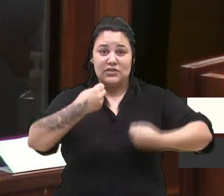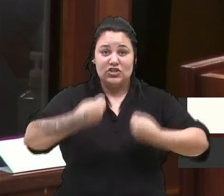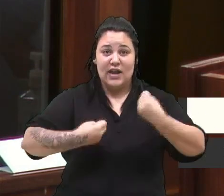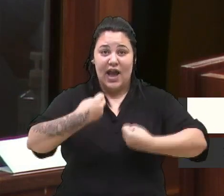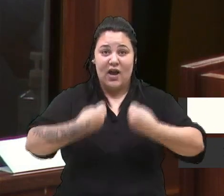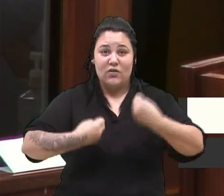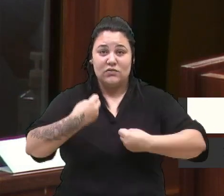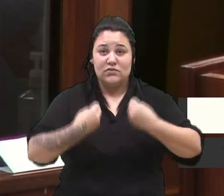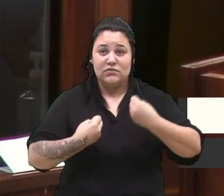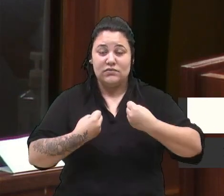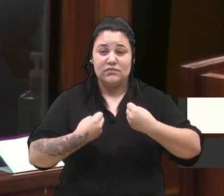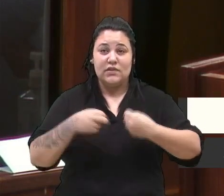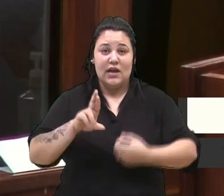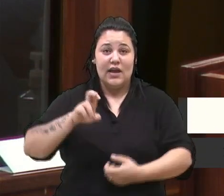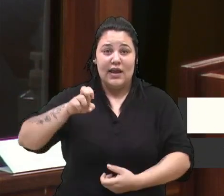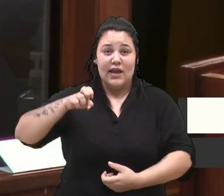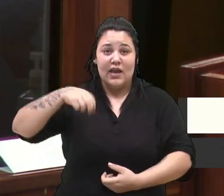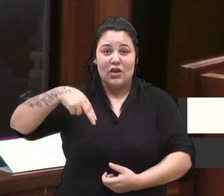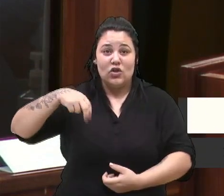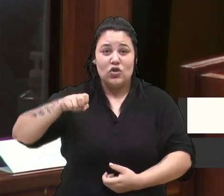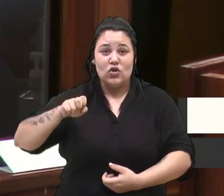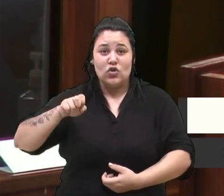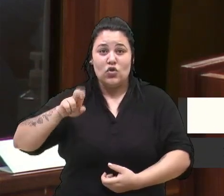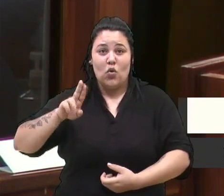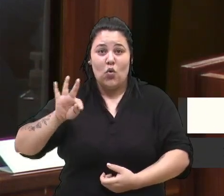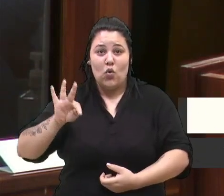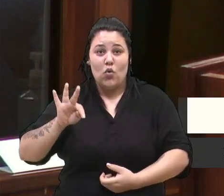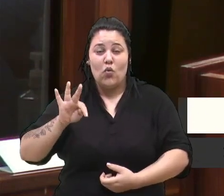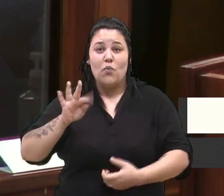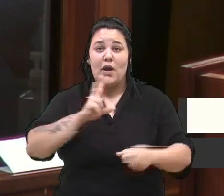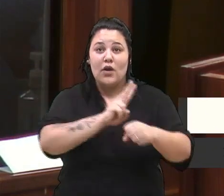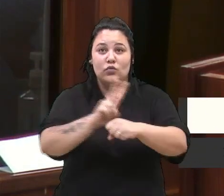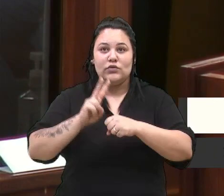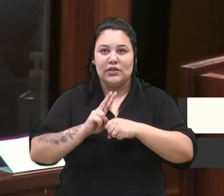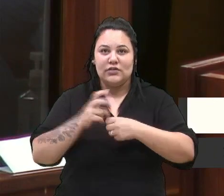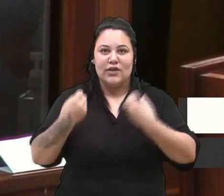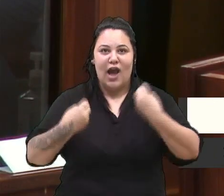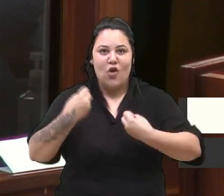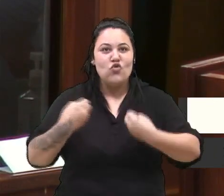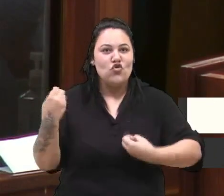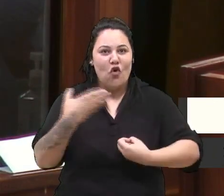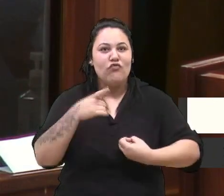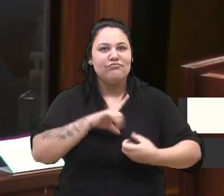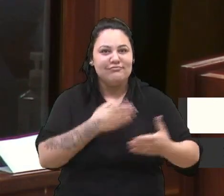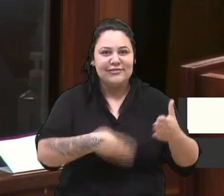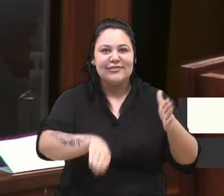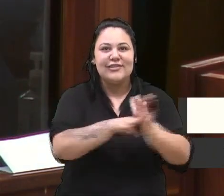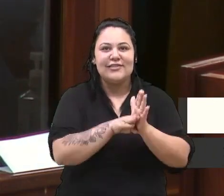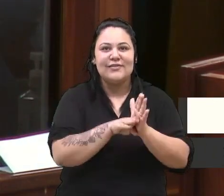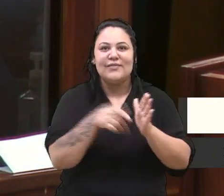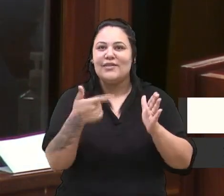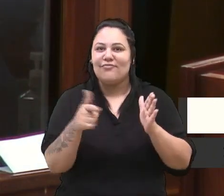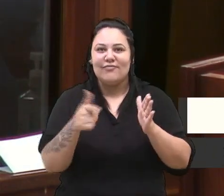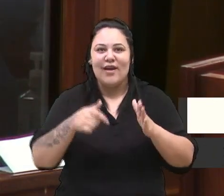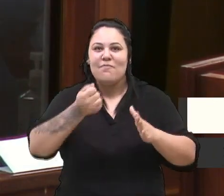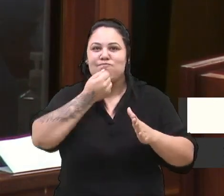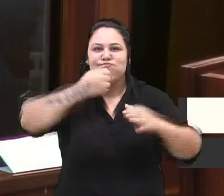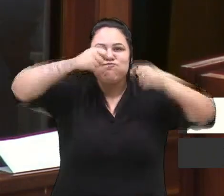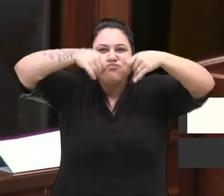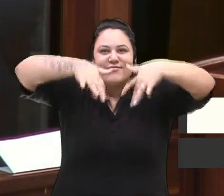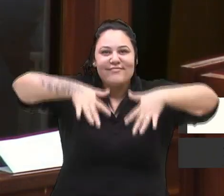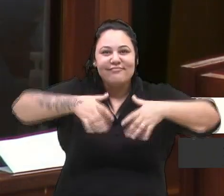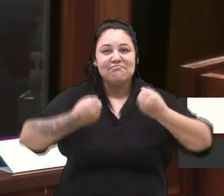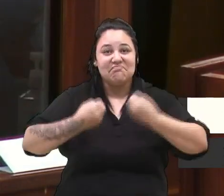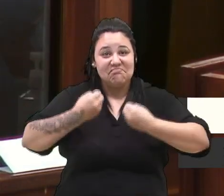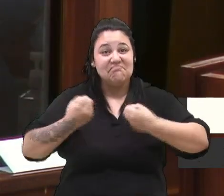no Paraná, para proteger os automóveis novos que estão no estacionamento, para que não haja queda de granizo em cima dos veículos